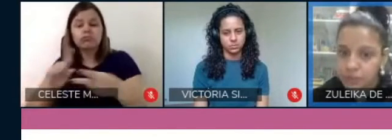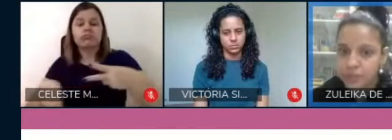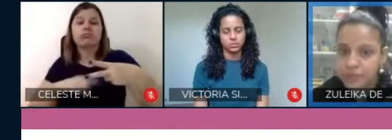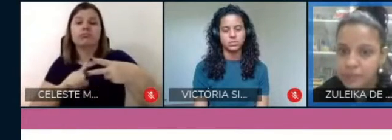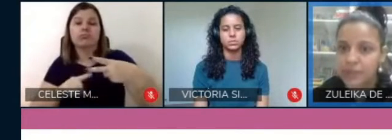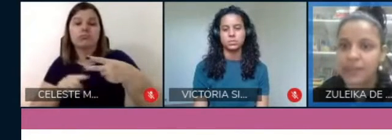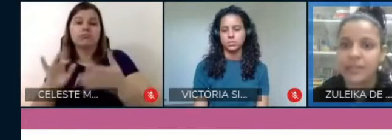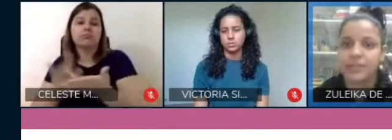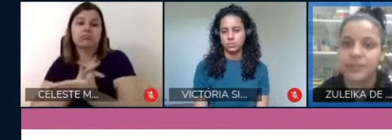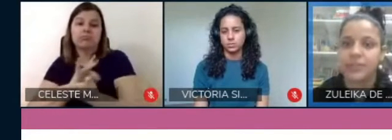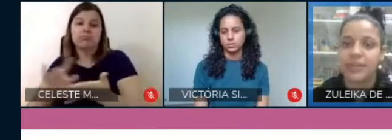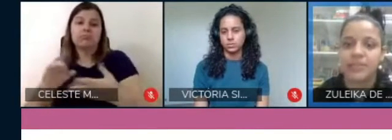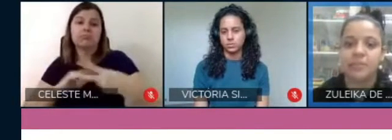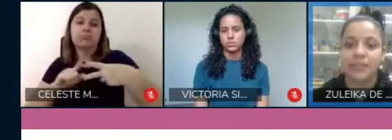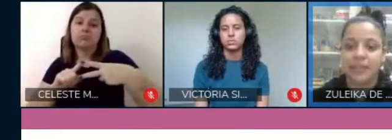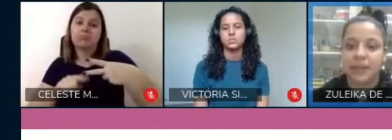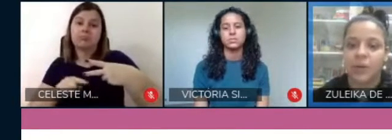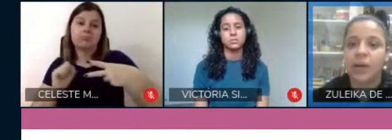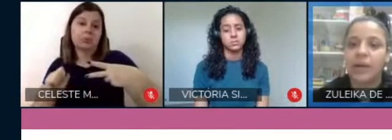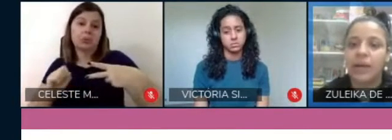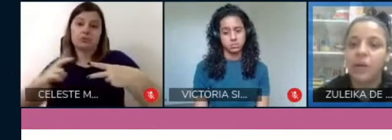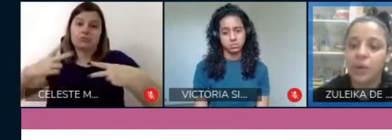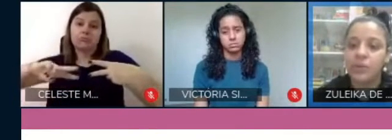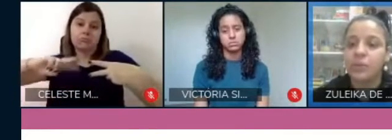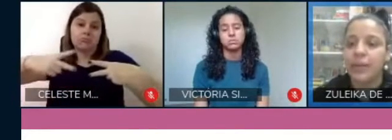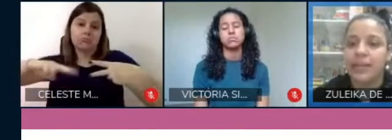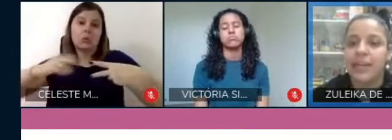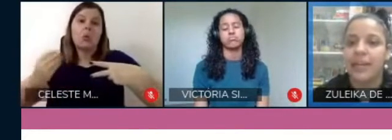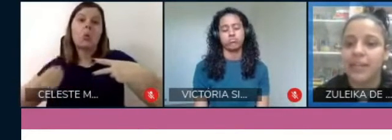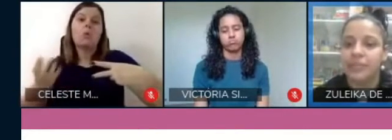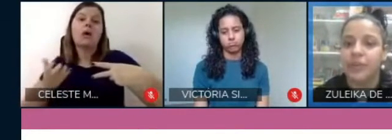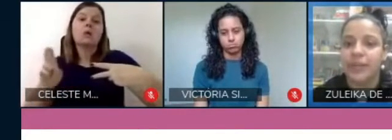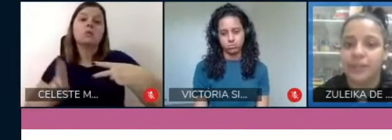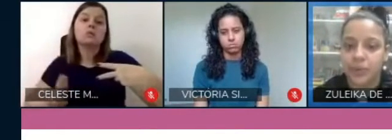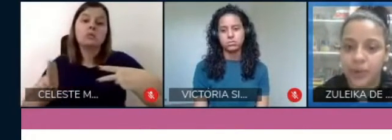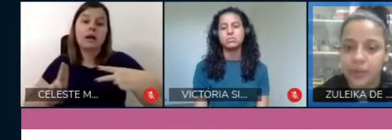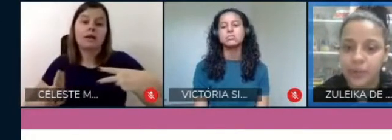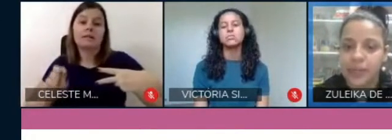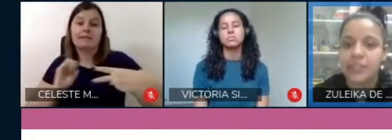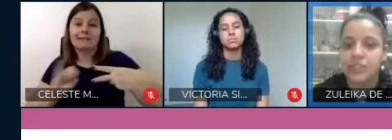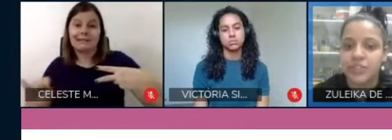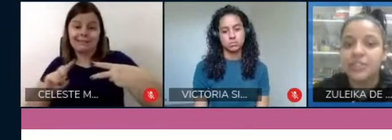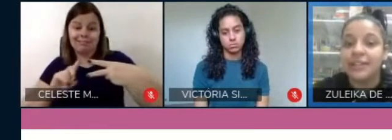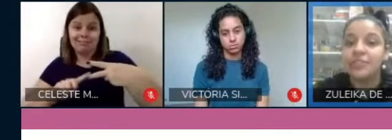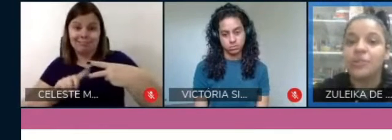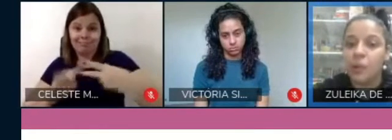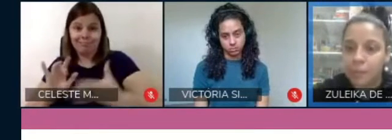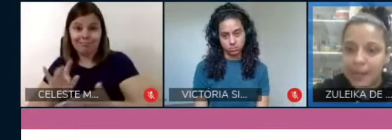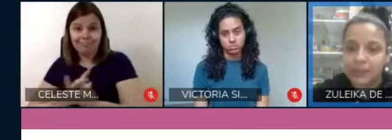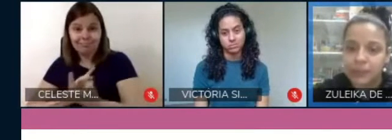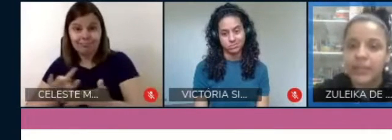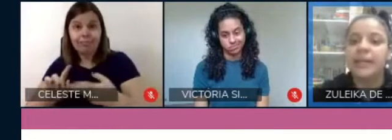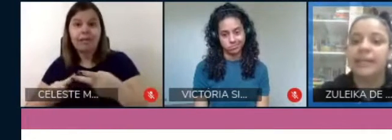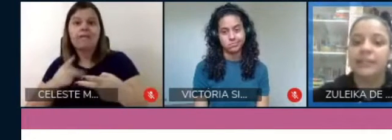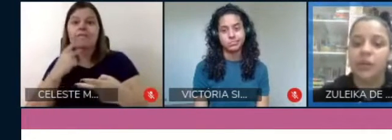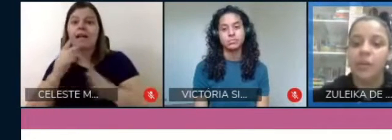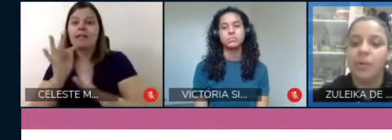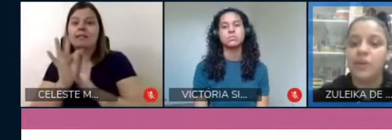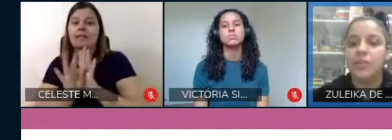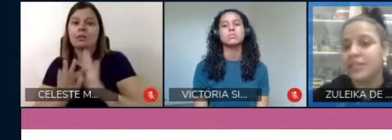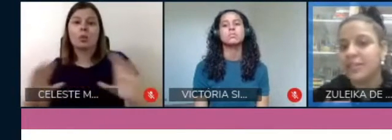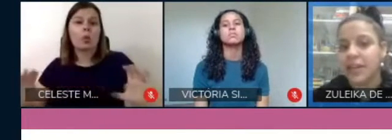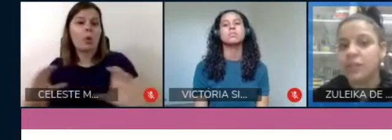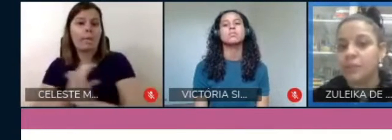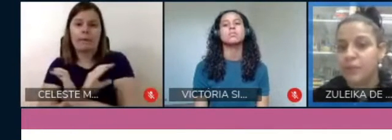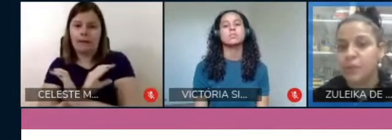eletrônico. Tenho 2 possibilidades de usar esse material. Quando ele é livro eletrônico, ele diz texto completo. Então,